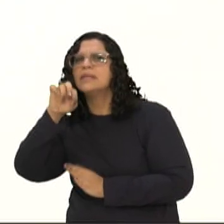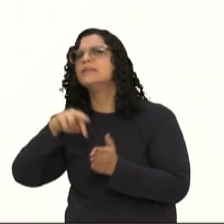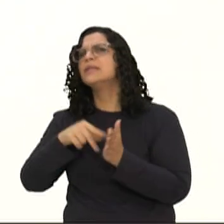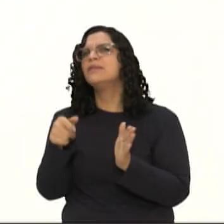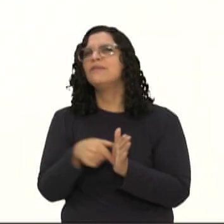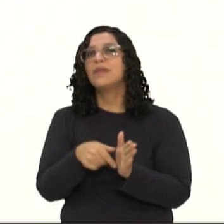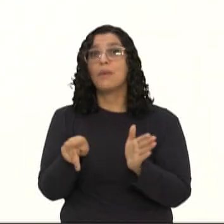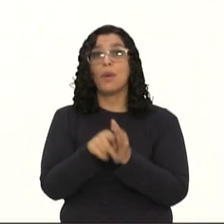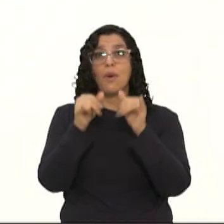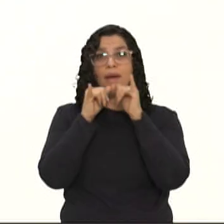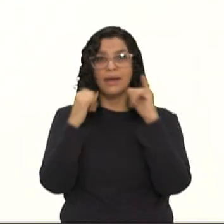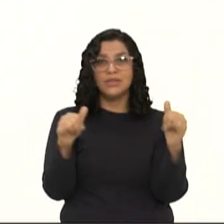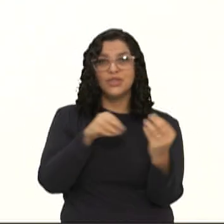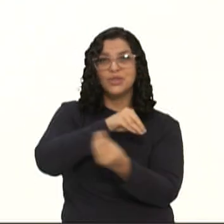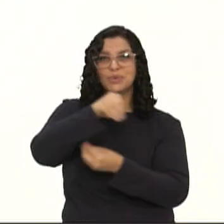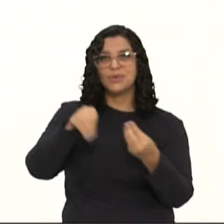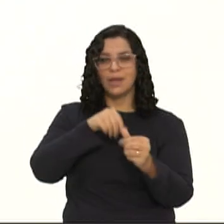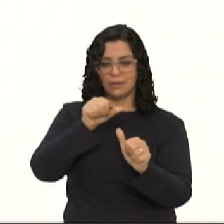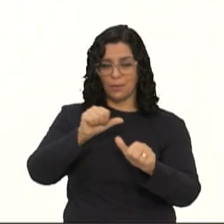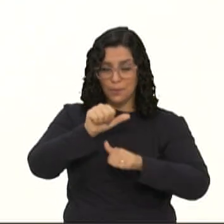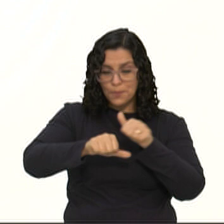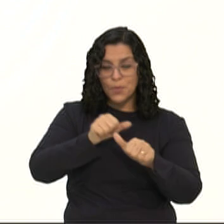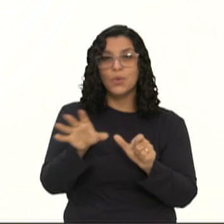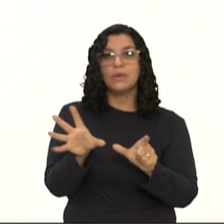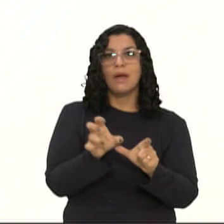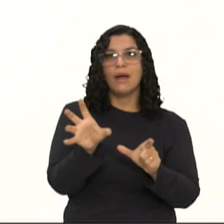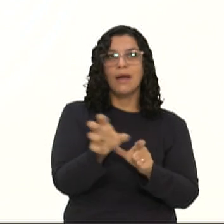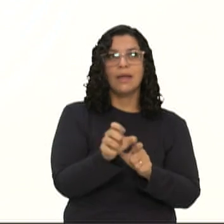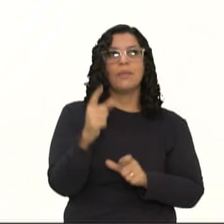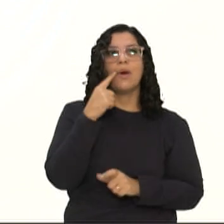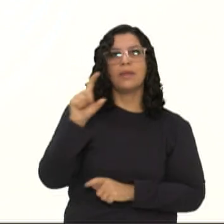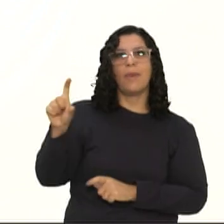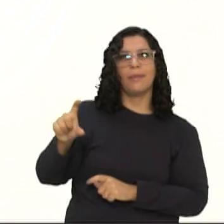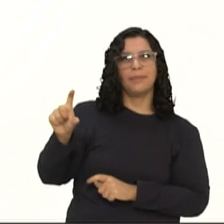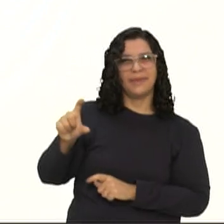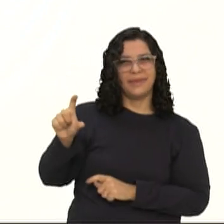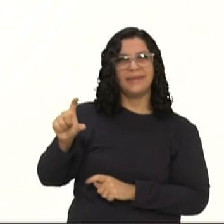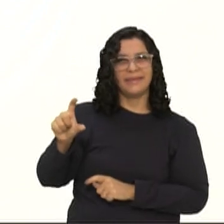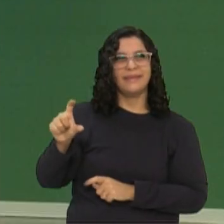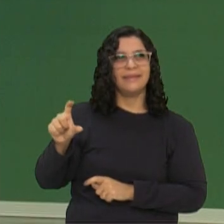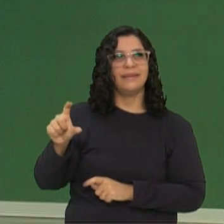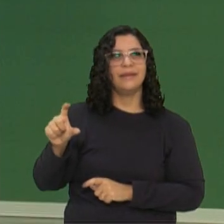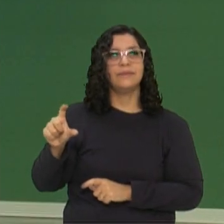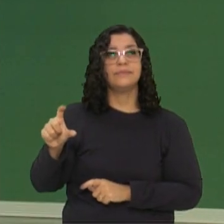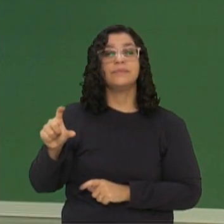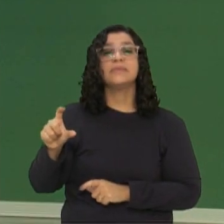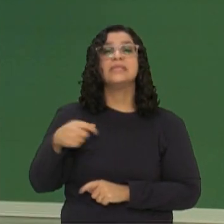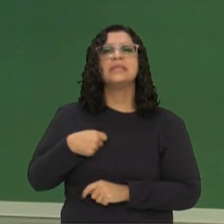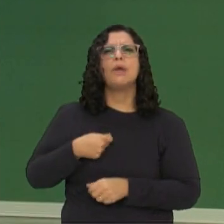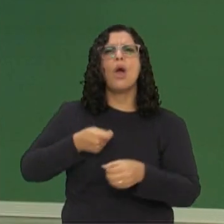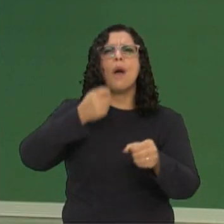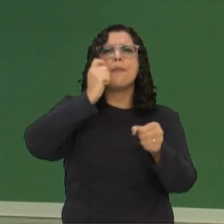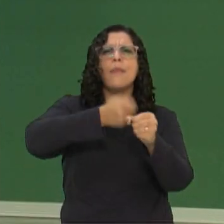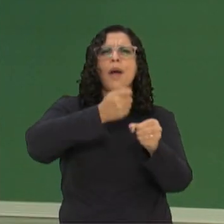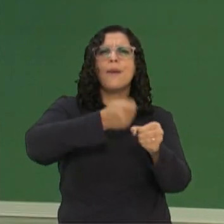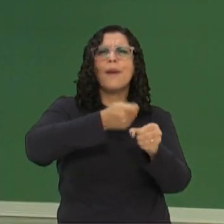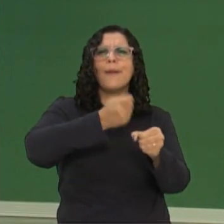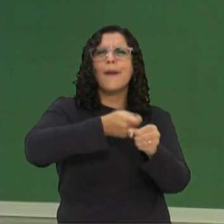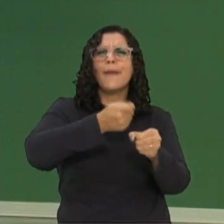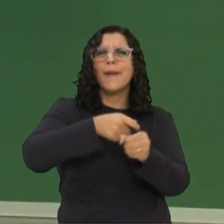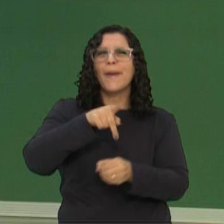acontece? Aqui nós temos uma pilha, um experimento interessante aqui. Ó. Um prego